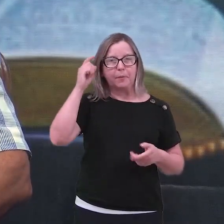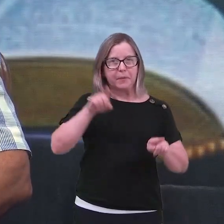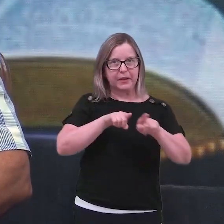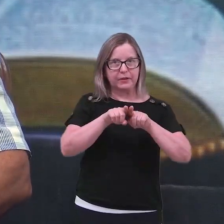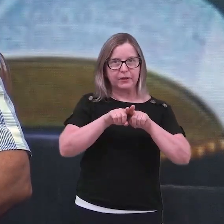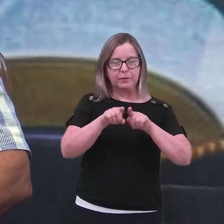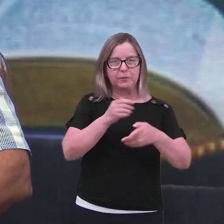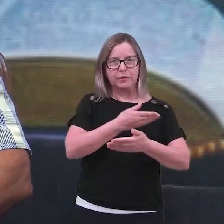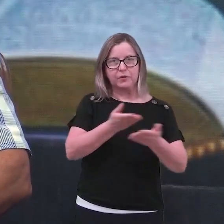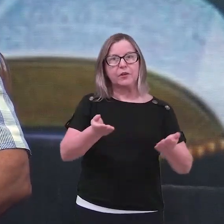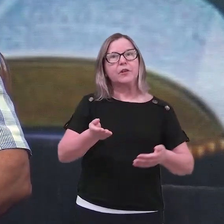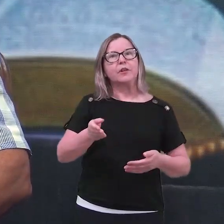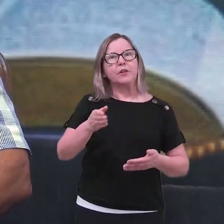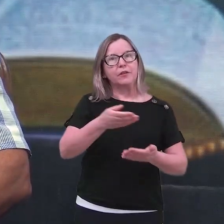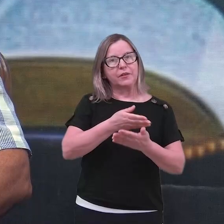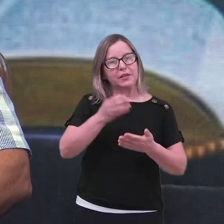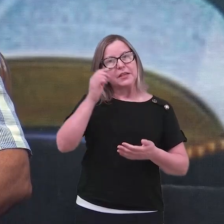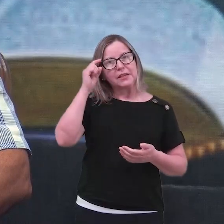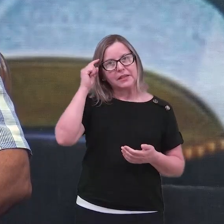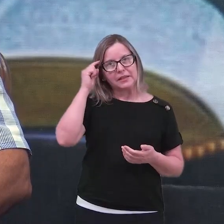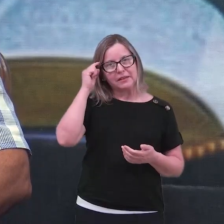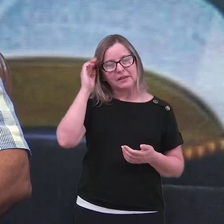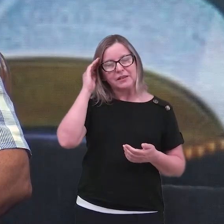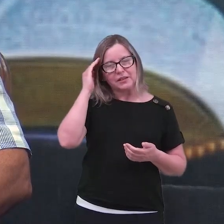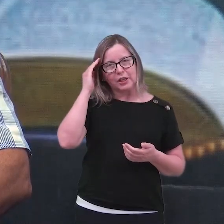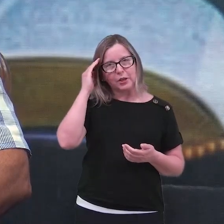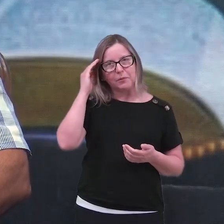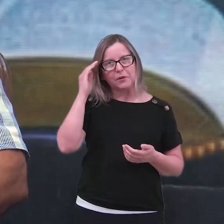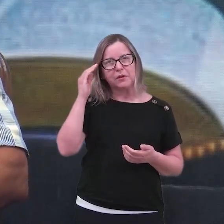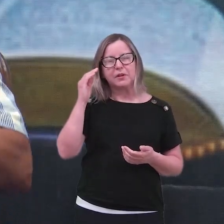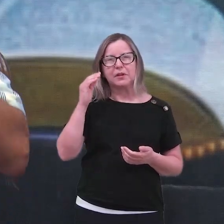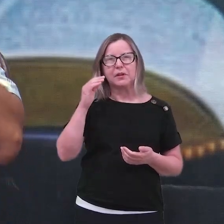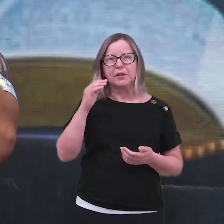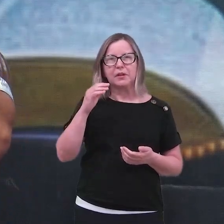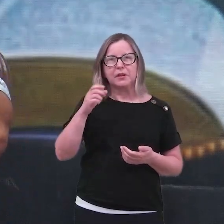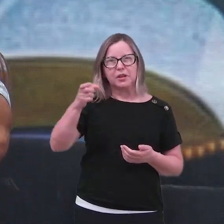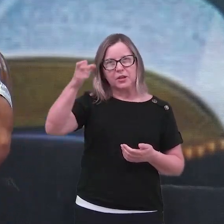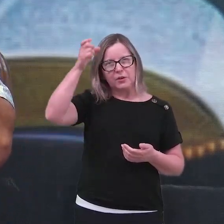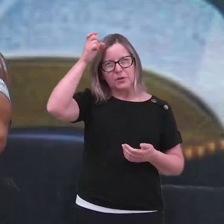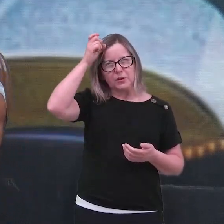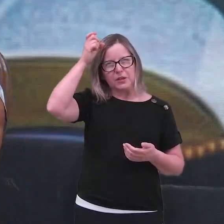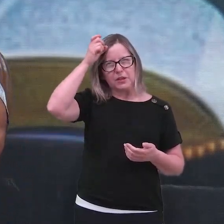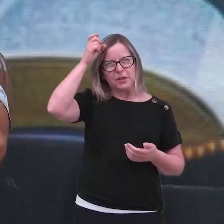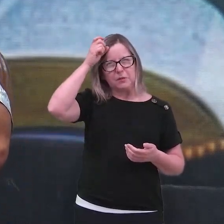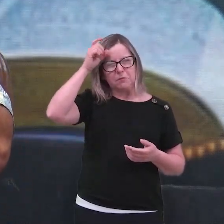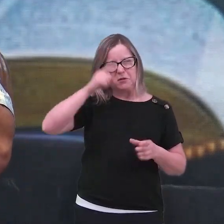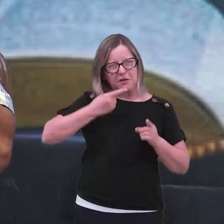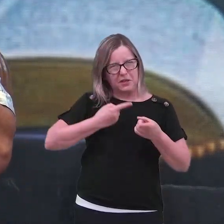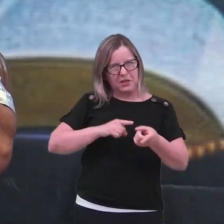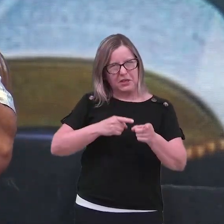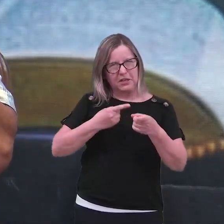sabem que é onde o inimigo ainda tem acesso na vida dos regenerados.